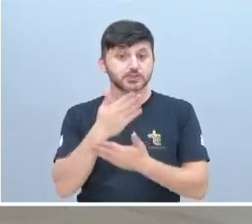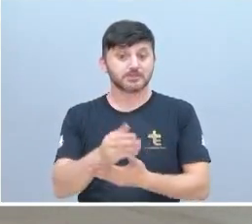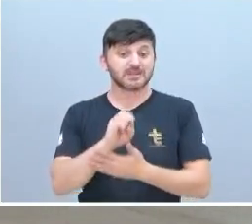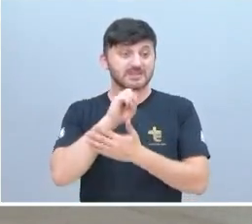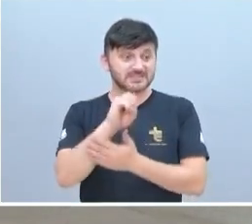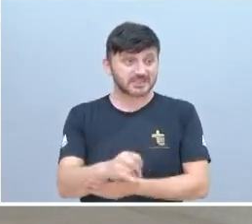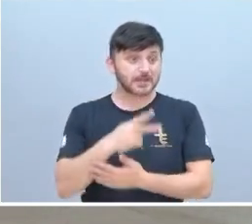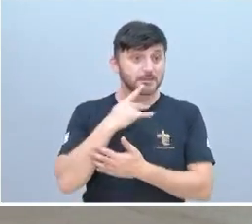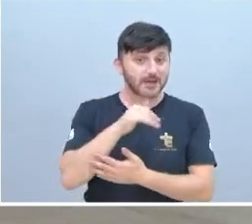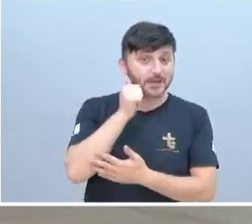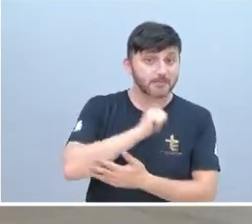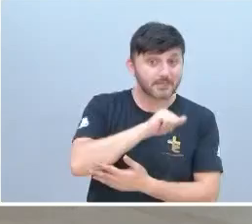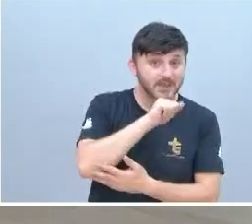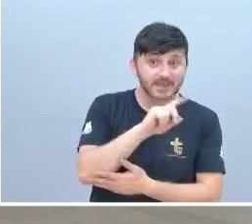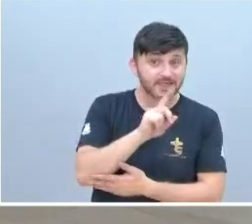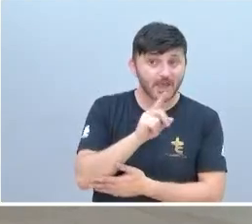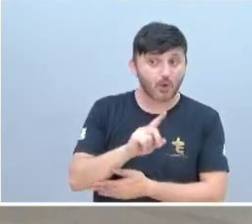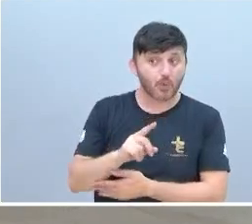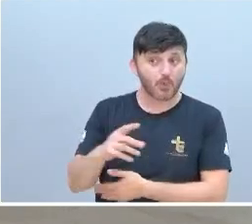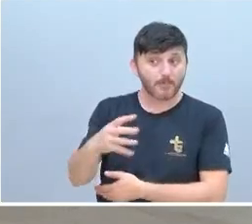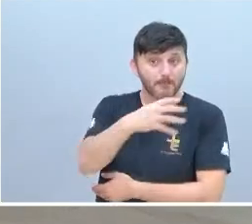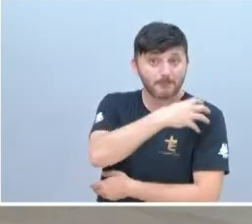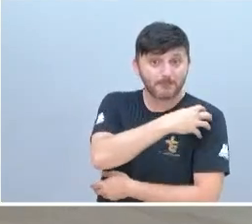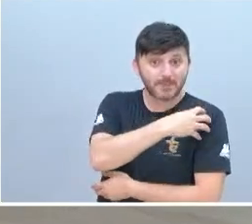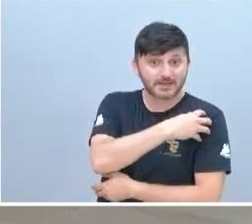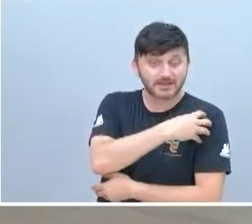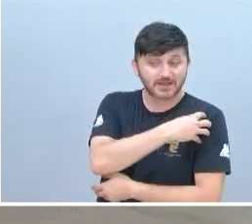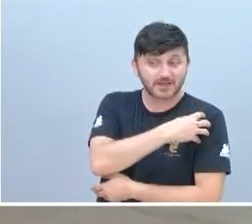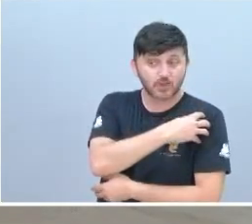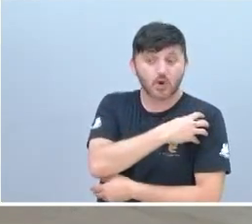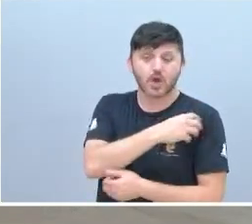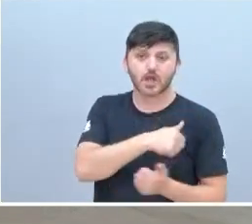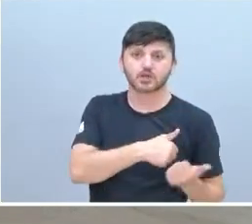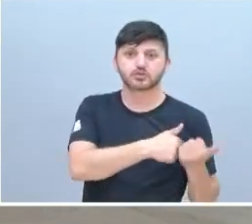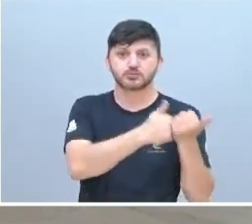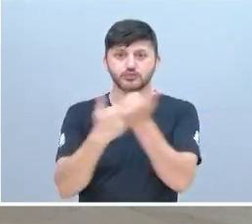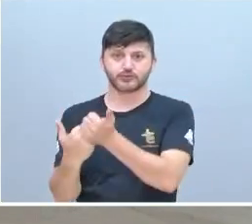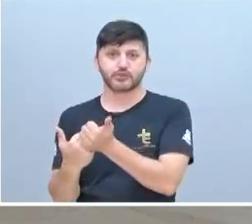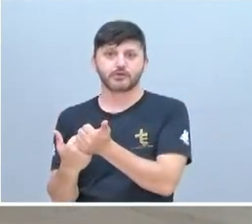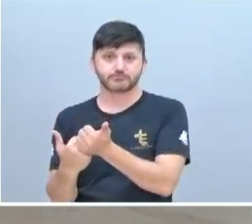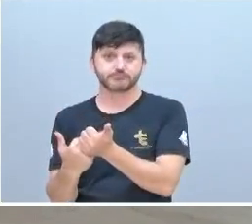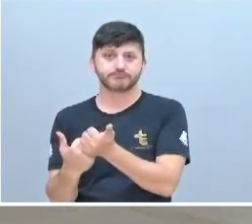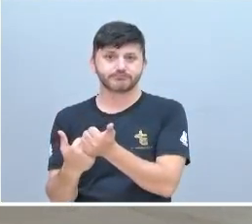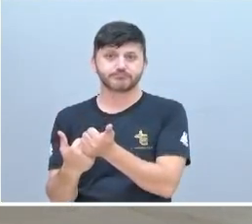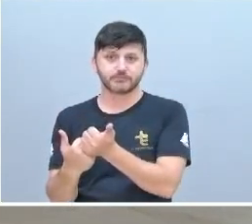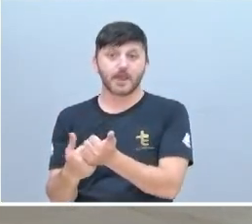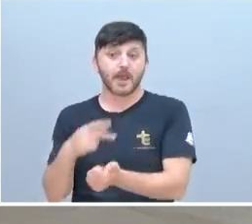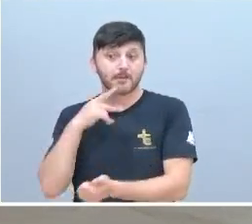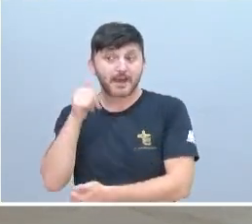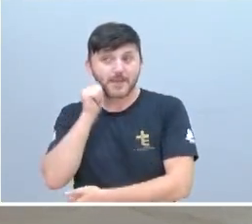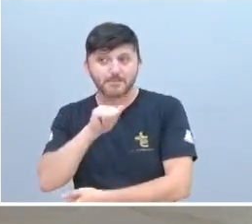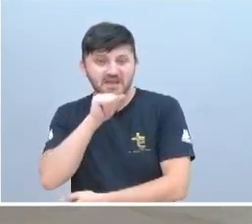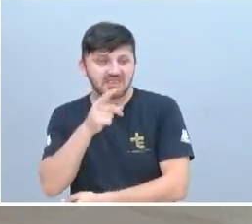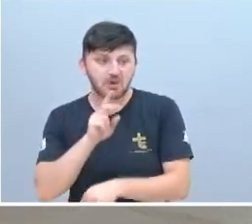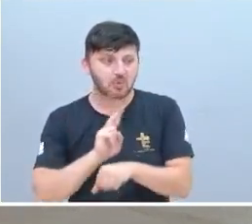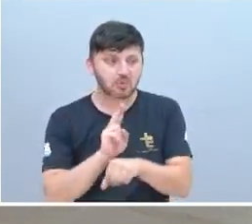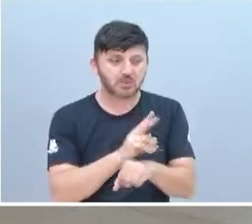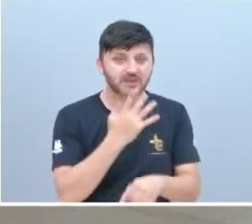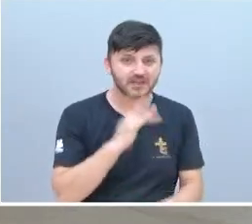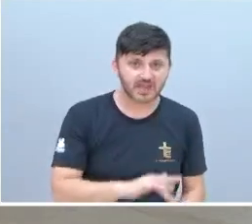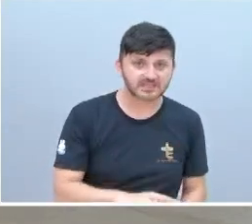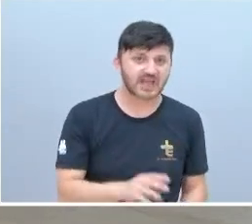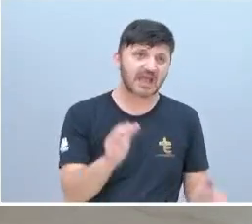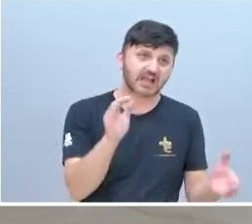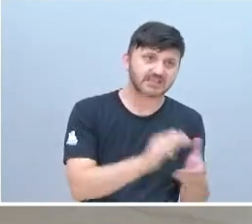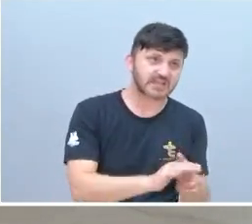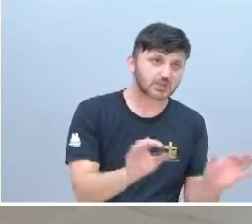Se a igreja pede, não pegue padrinho lá do outro lado do continente, porque tem que acompanhar a criança. Se os pais não são casados